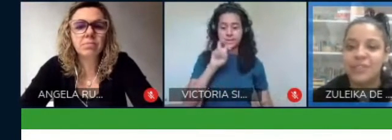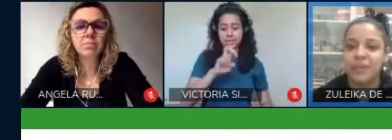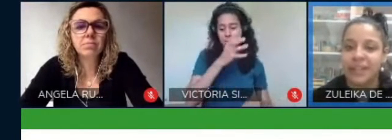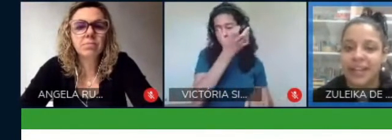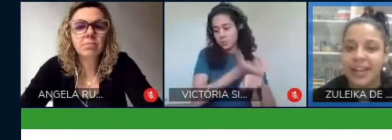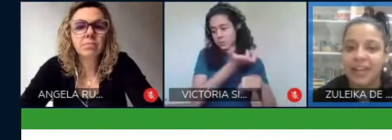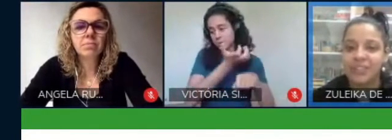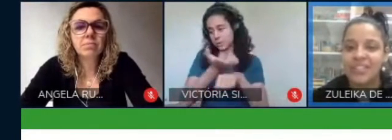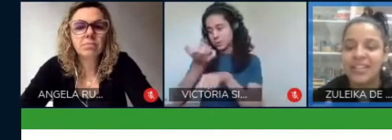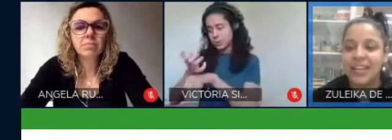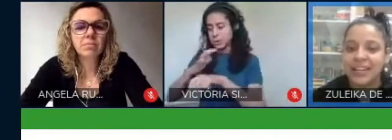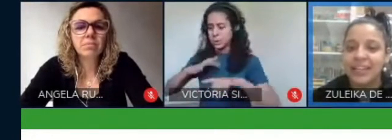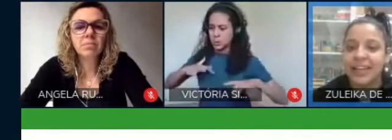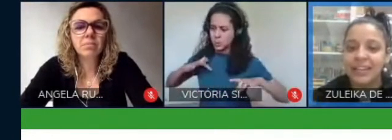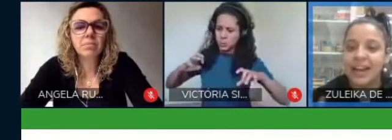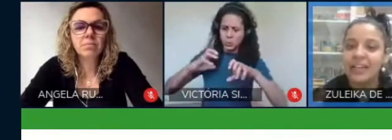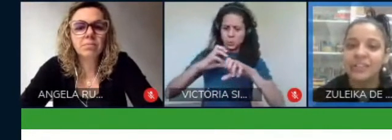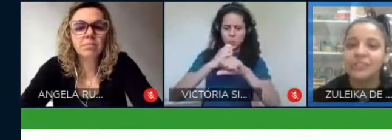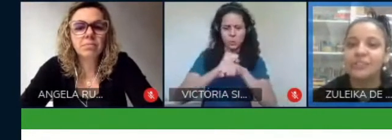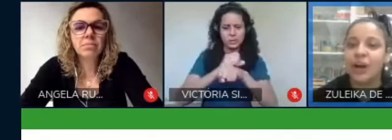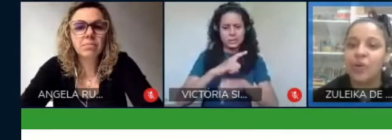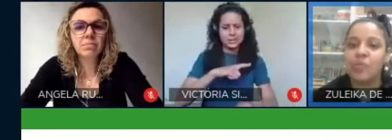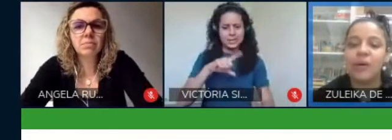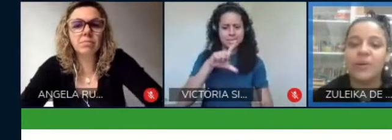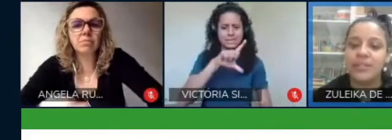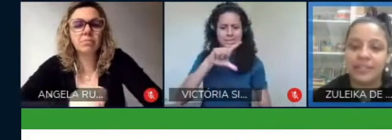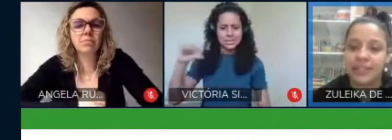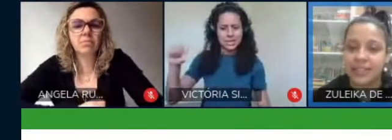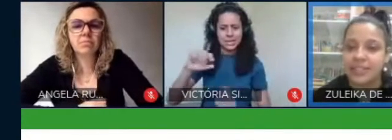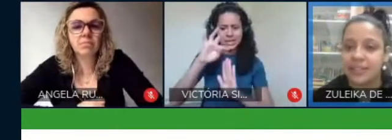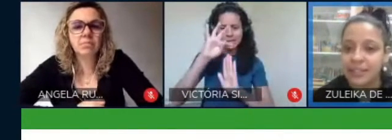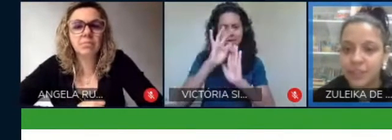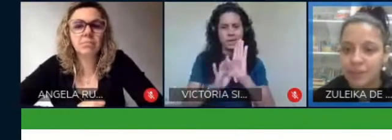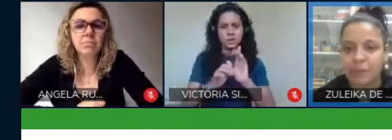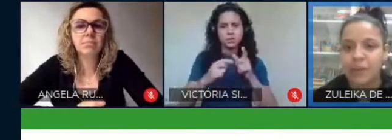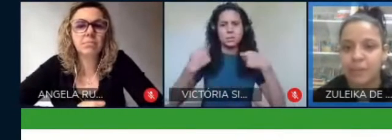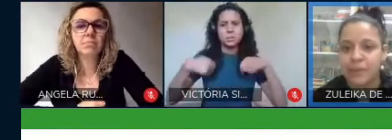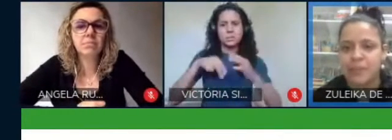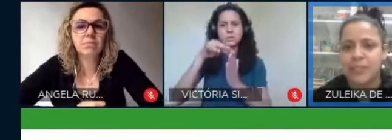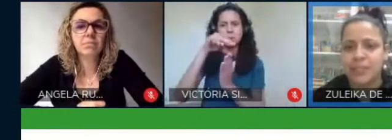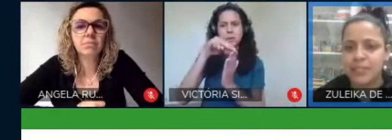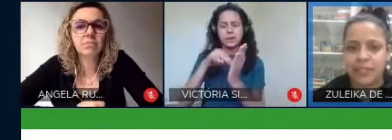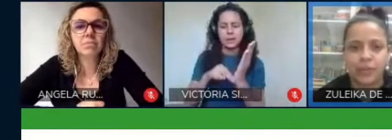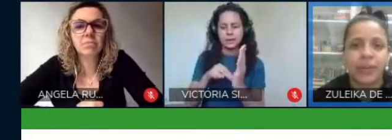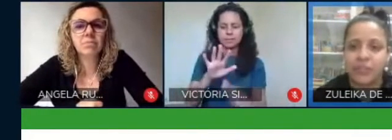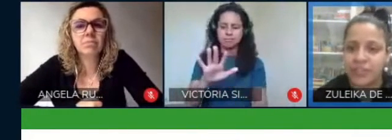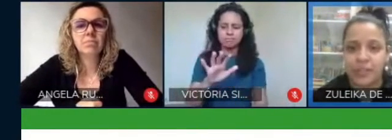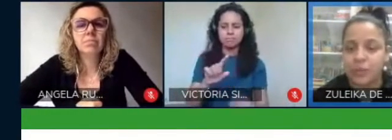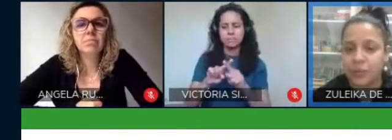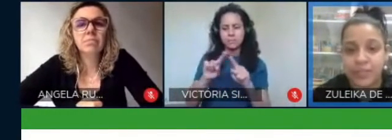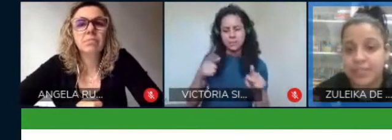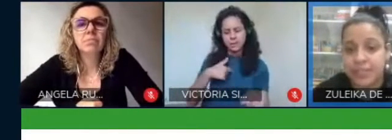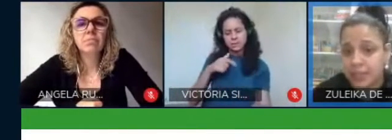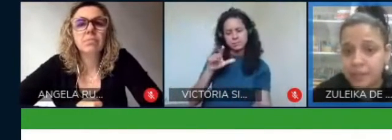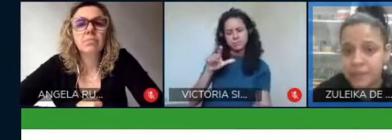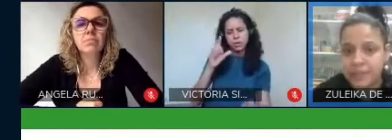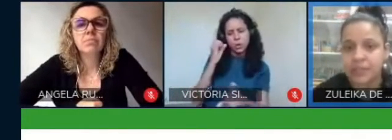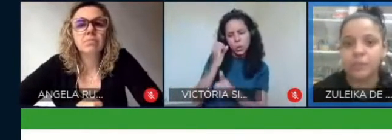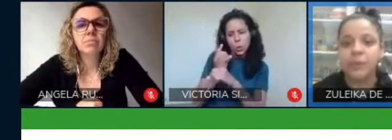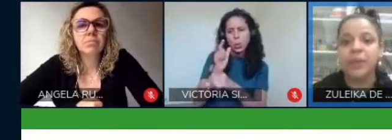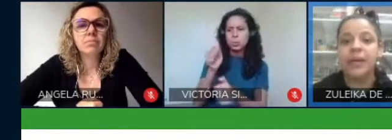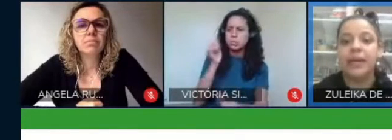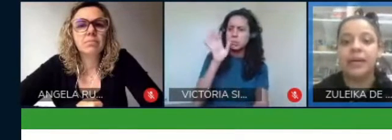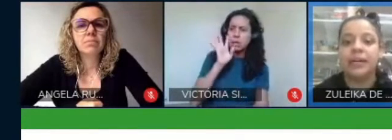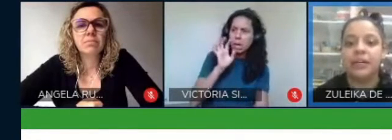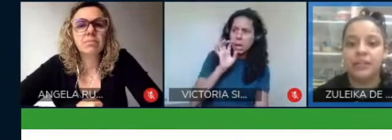vou salvando esses PDFs e aí acho alguma coisa interessante para minha pesquisa que eu quero fazer no meu